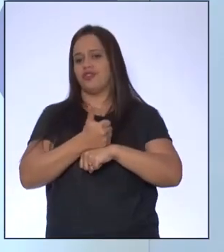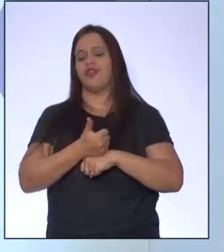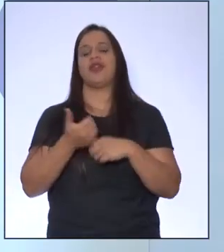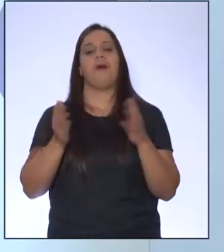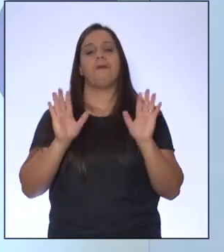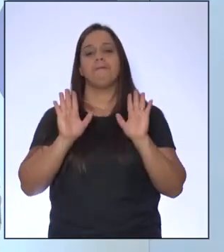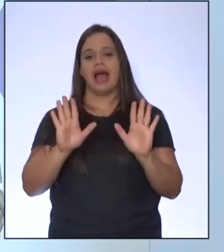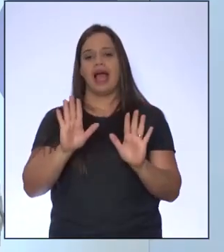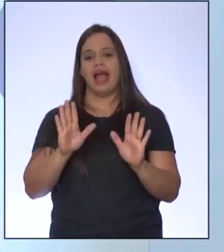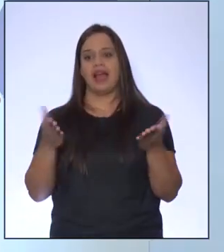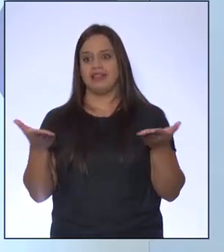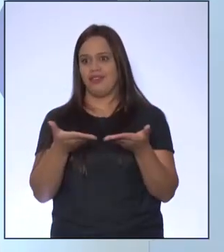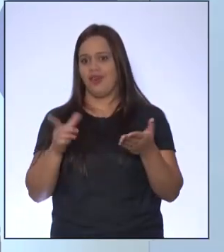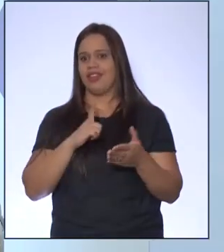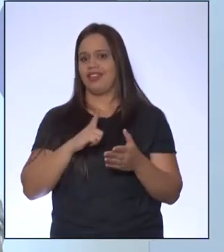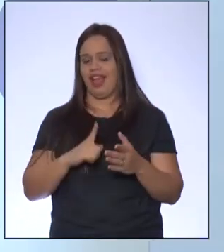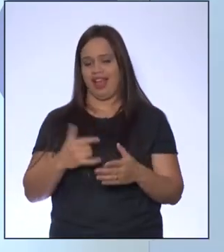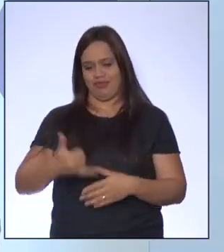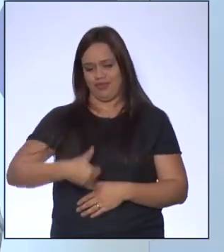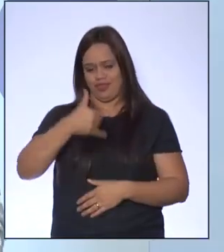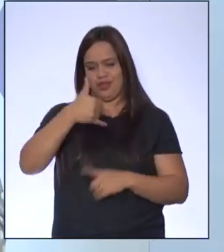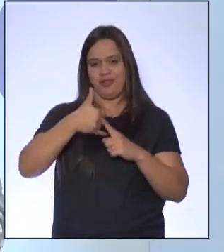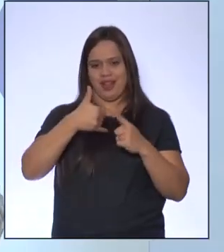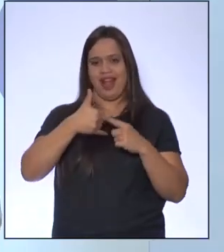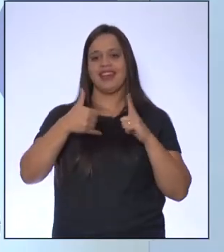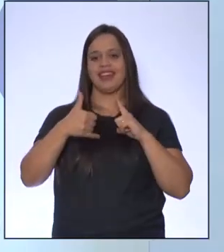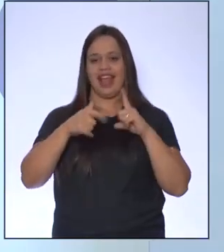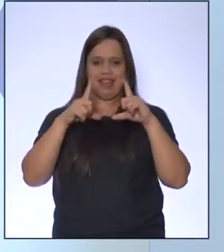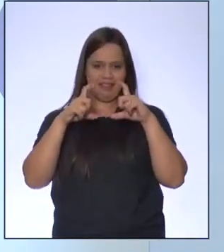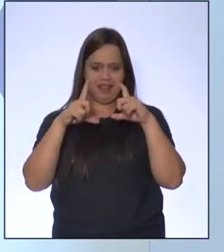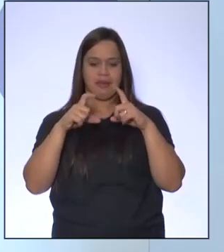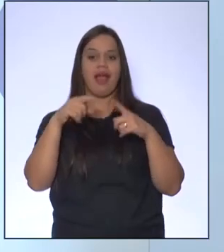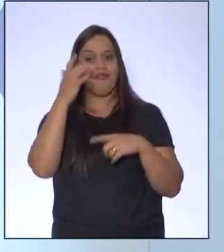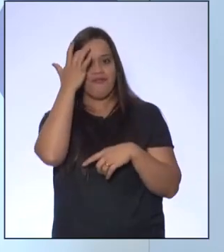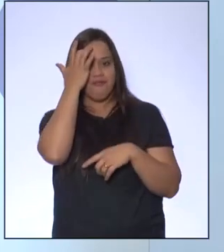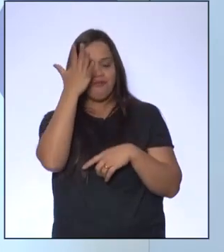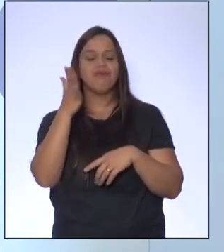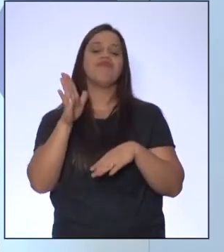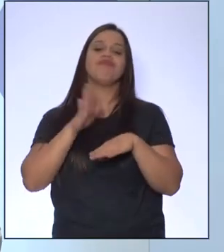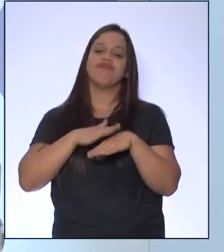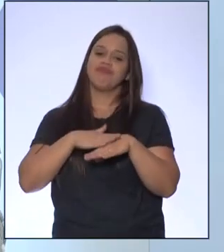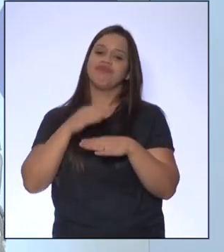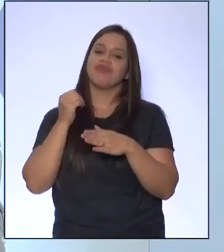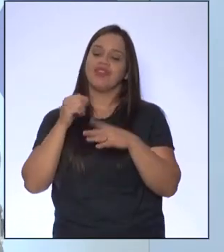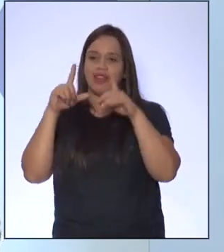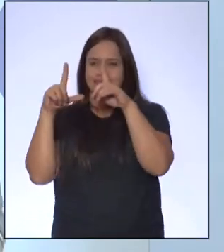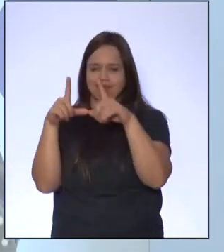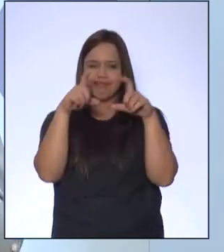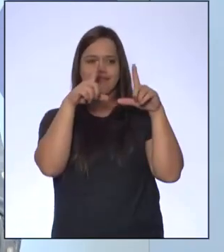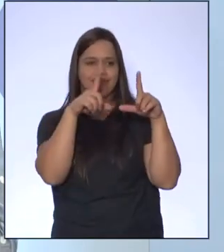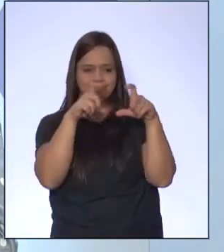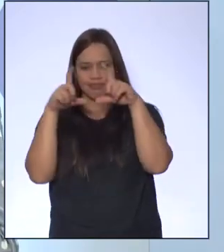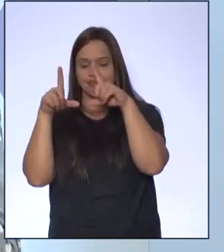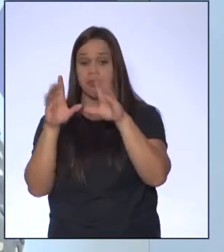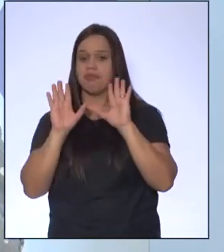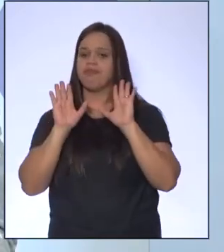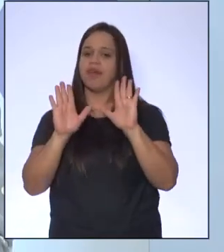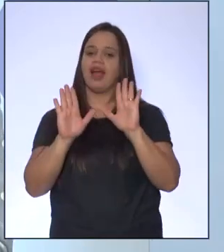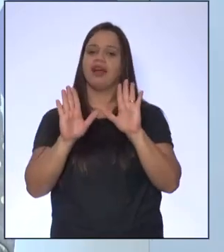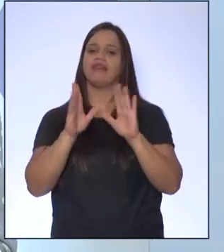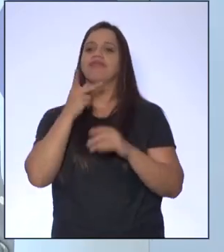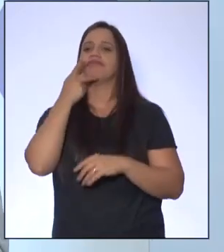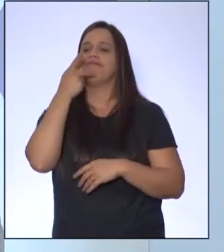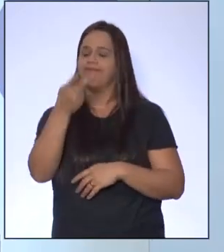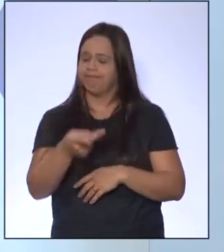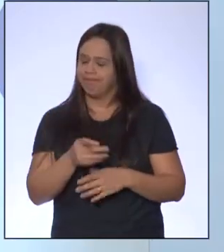tem aí uma câmera no celular, então hoje é fácil da gente fazer esse tipo de registro. Mas eu confesso que